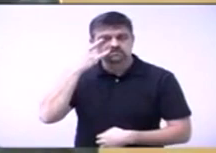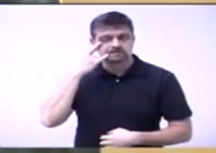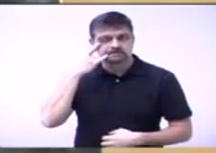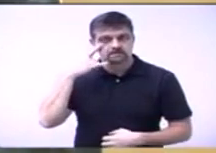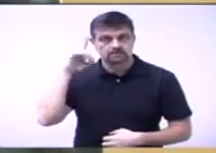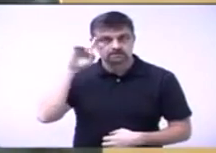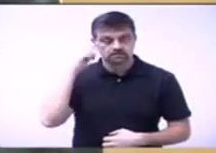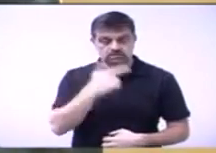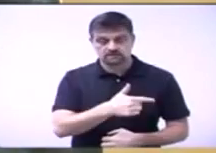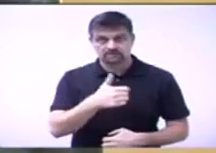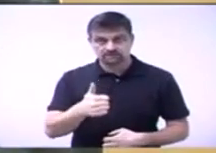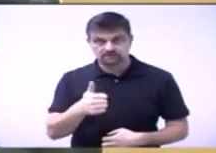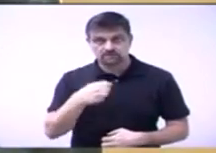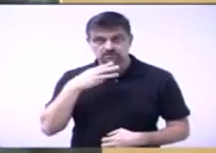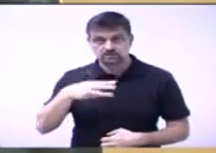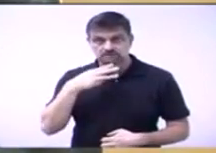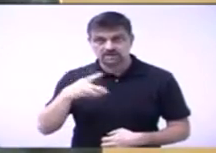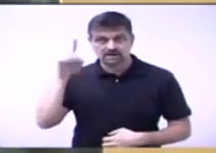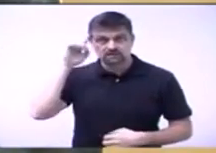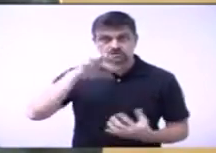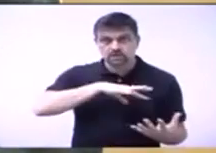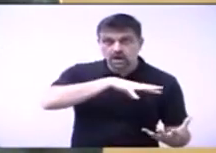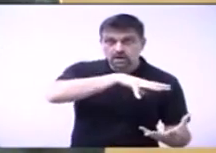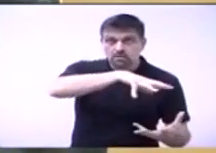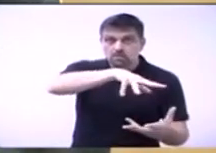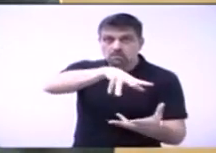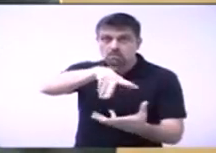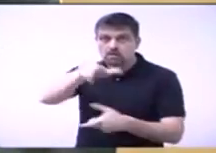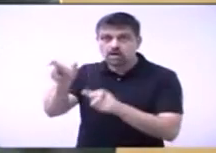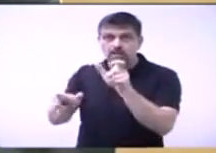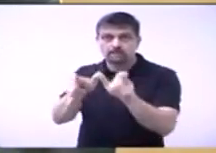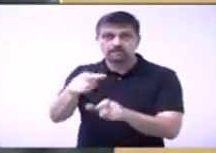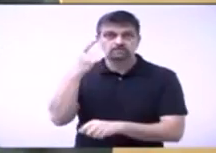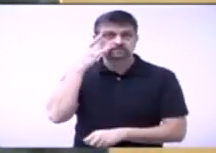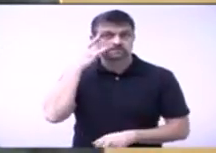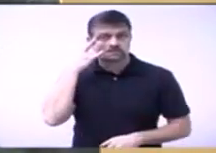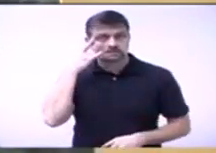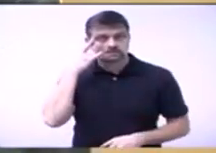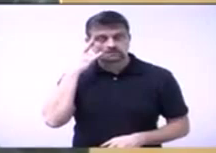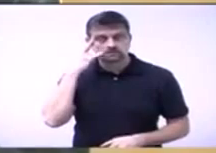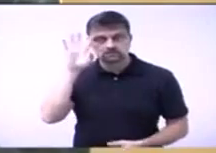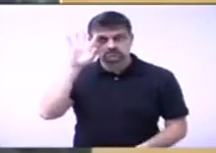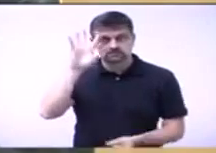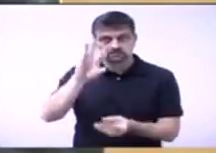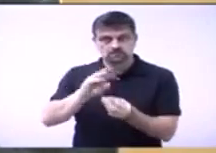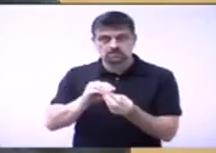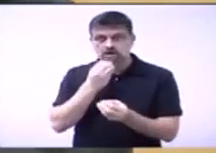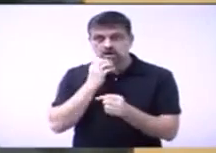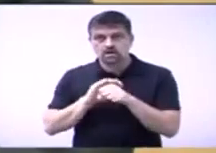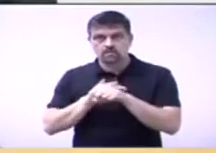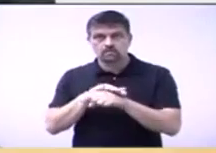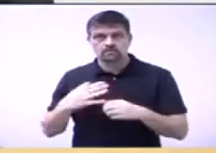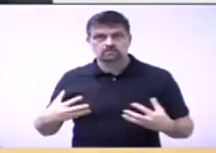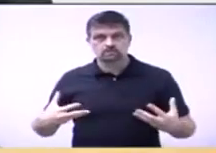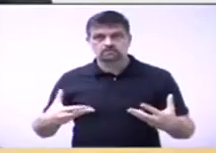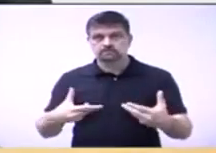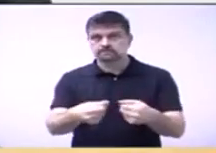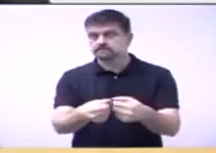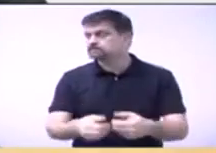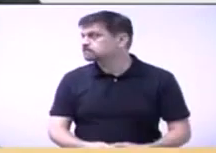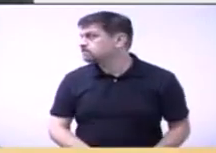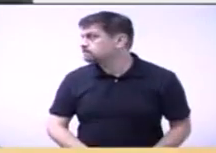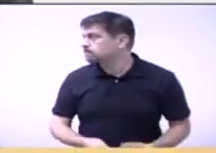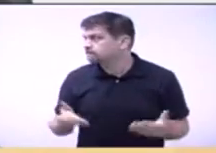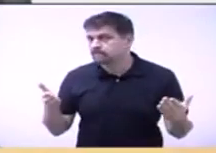de março, Dia Internacional da Síndrome de Down. É o que eu tinha a dizer. Uma boa noite a todos. Com a palavra, o vereador Zé